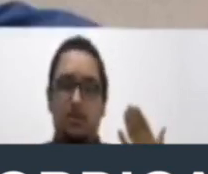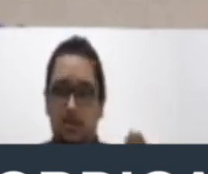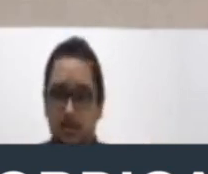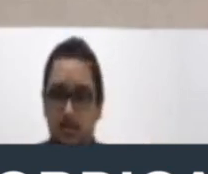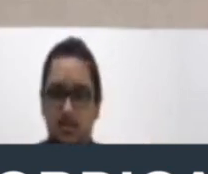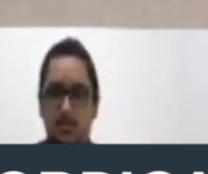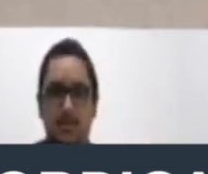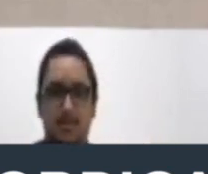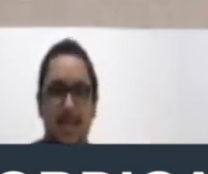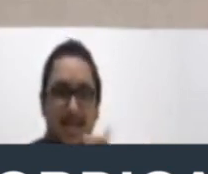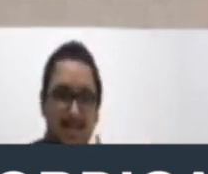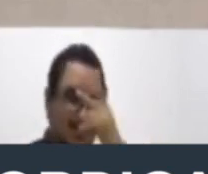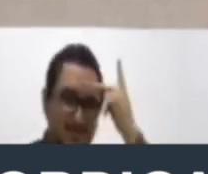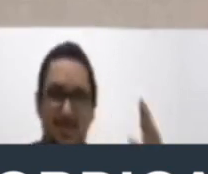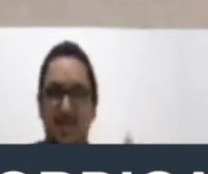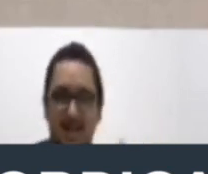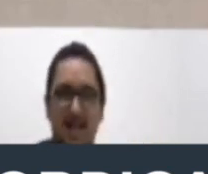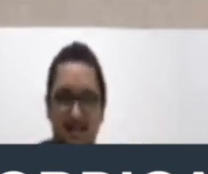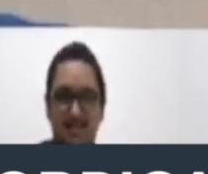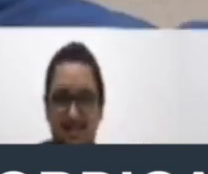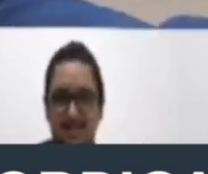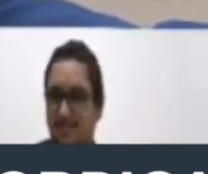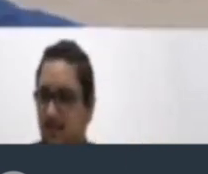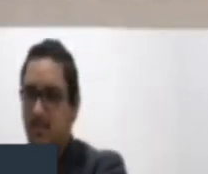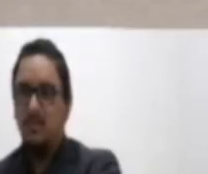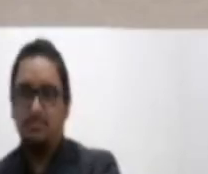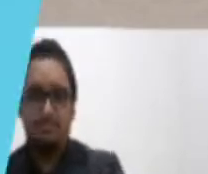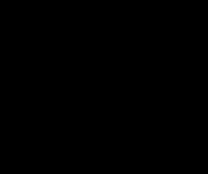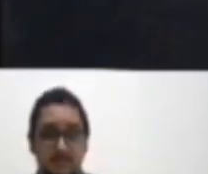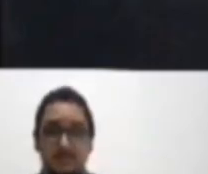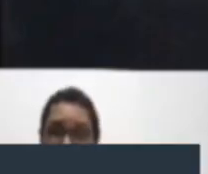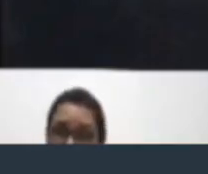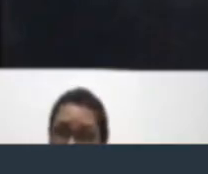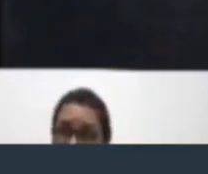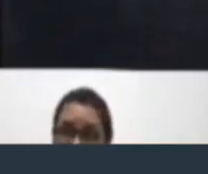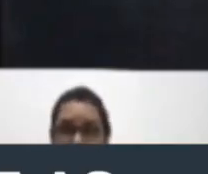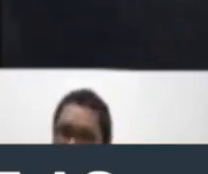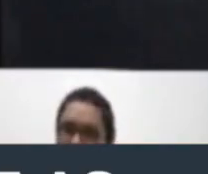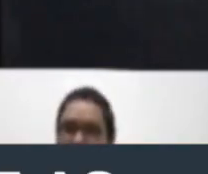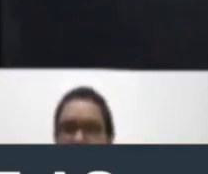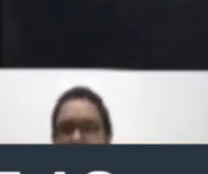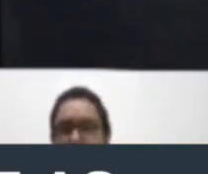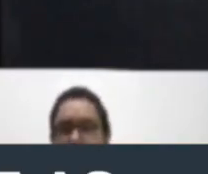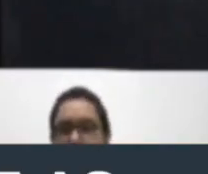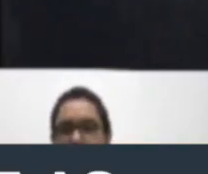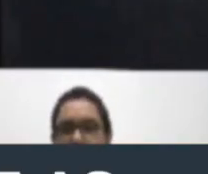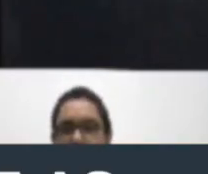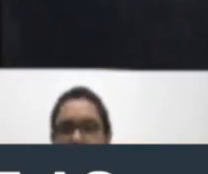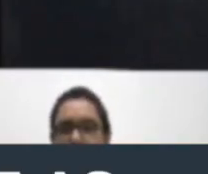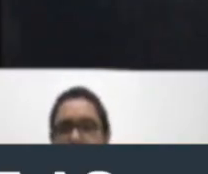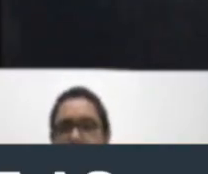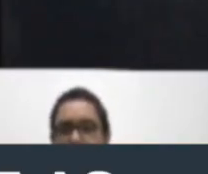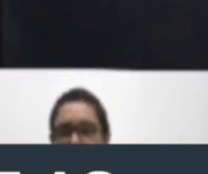E quando chega em casa, querendo tomar um banho do trabalho, cadê a água? A IF cobra mais integração entre as